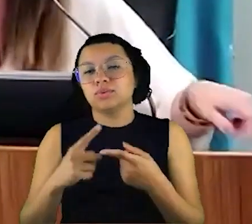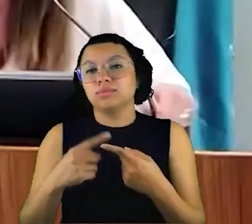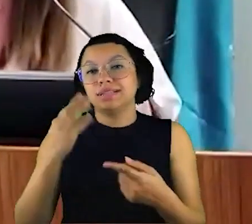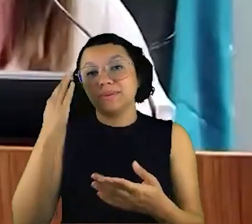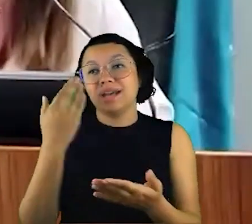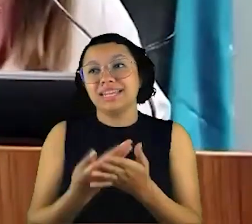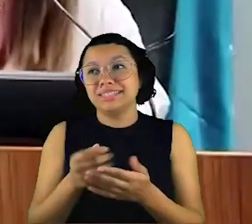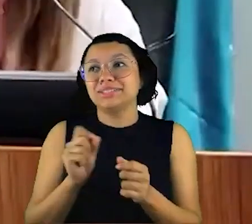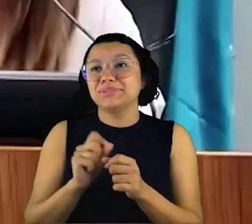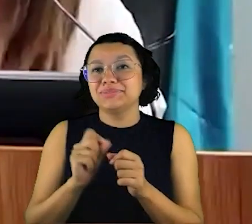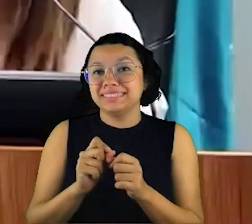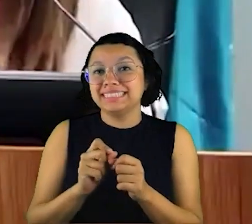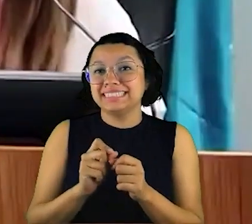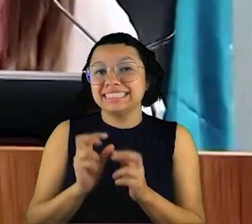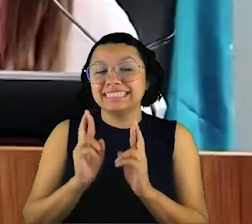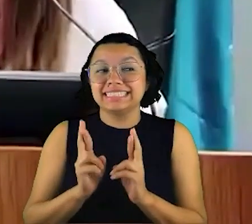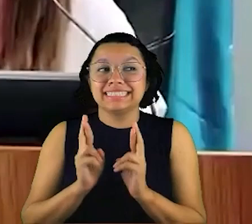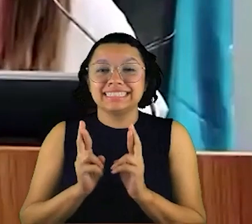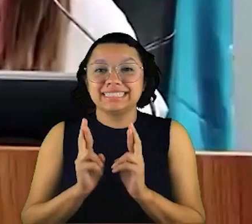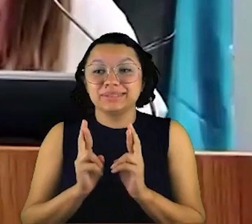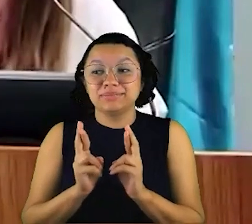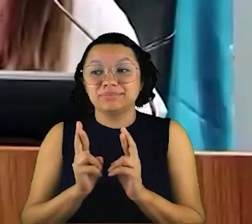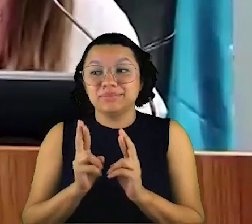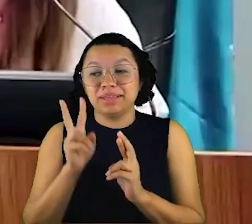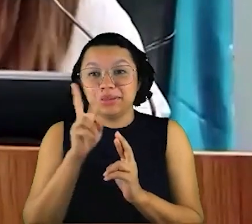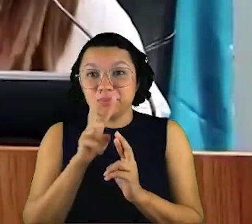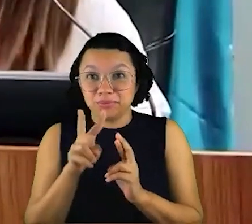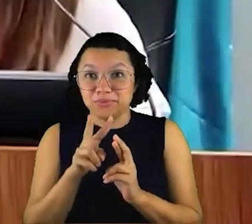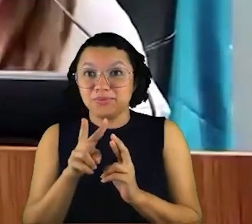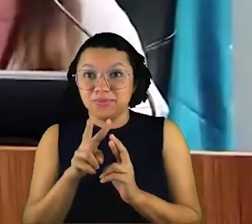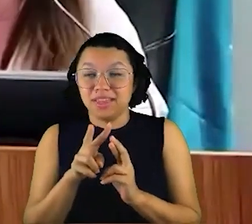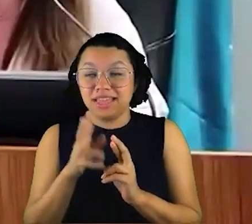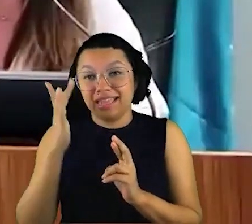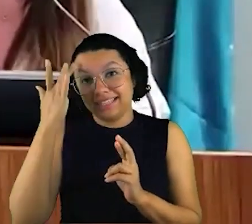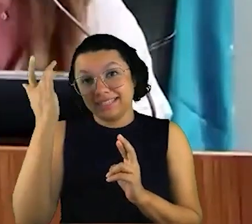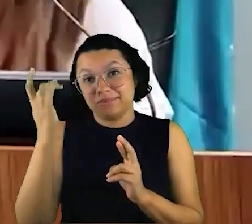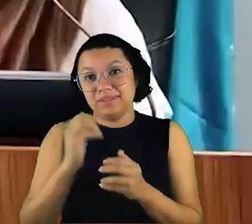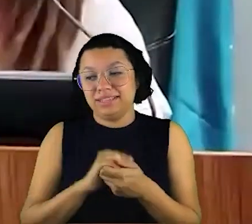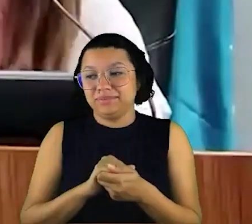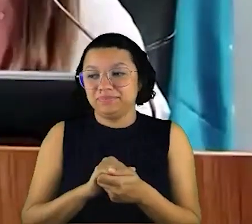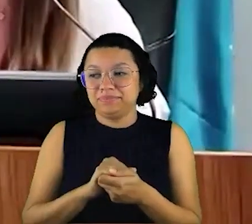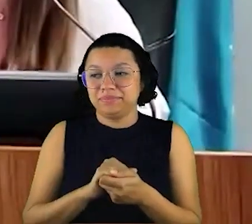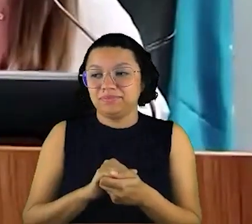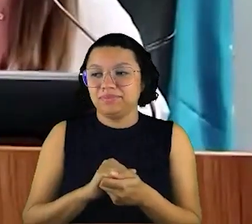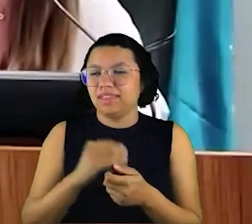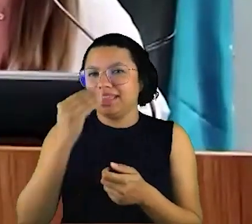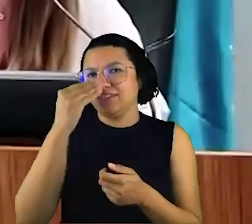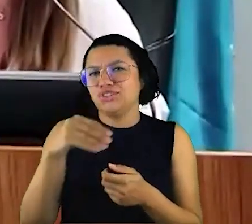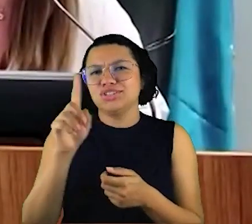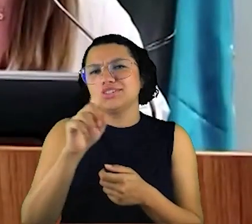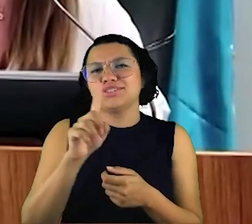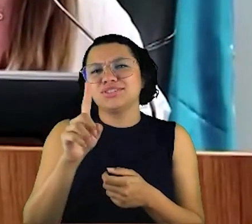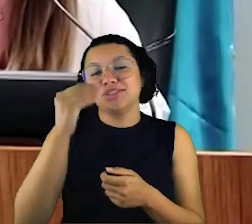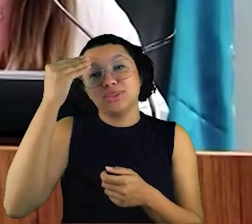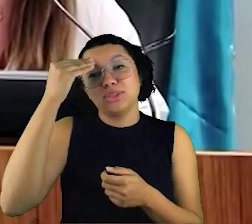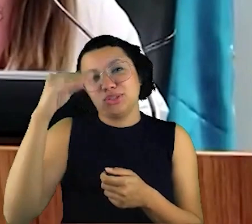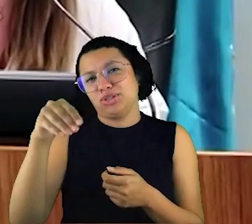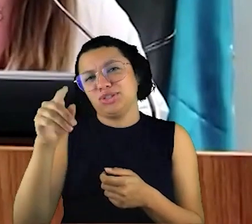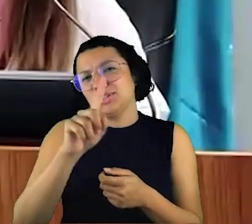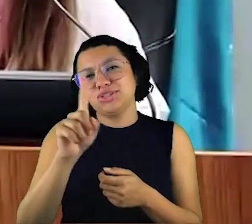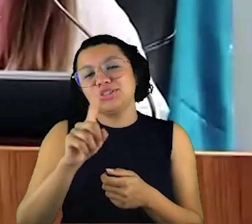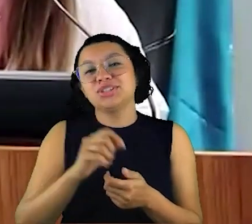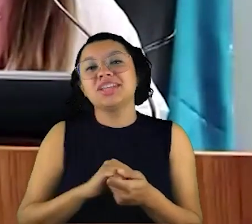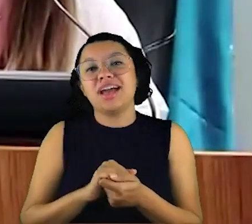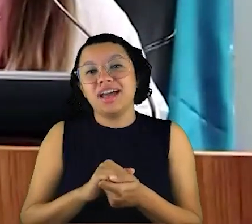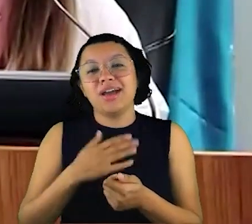demais, mas eu acredito que eu tenha feito. Eu espero Não, foi revê-los. ótimo. Eu espero revê-los amanhã, que não desistam de